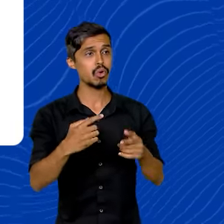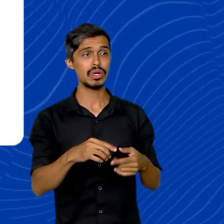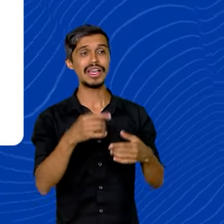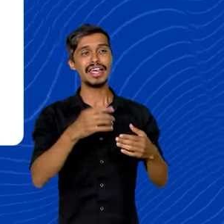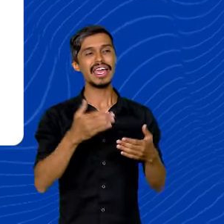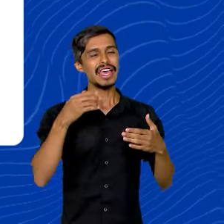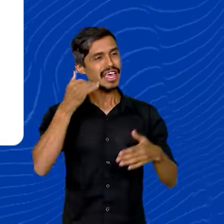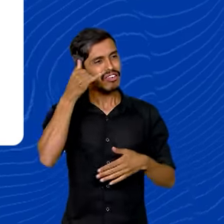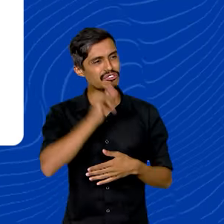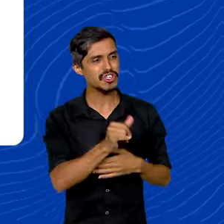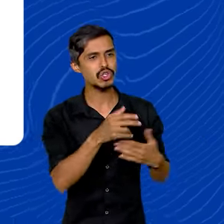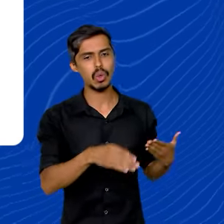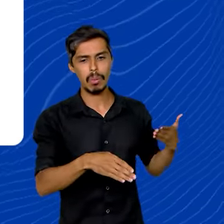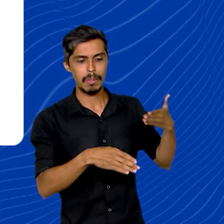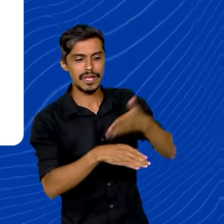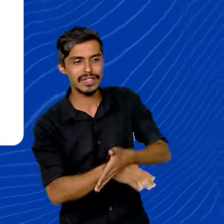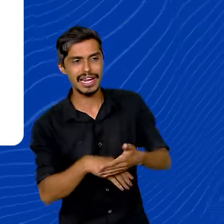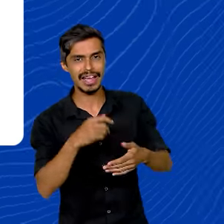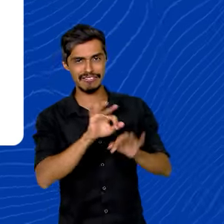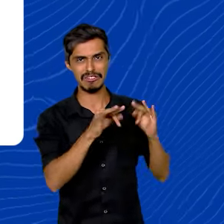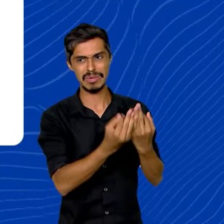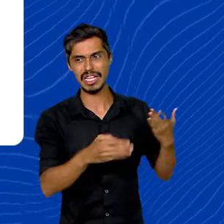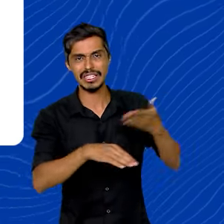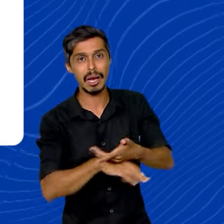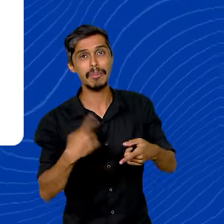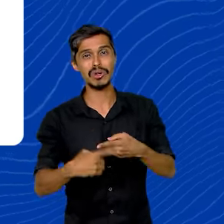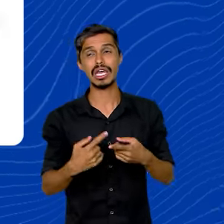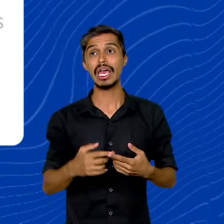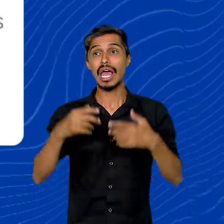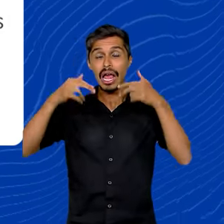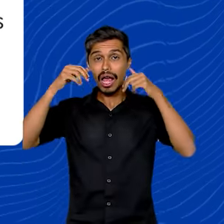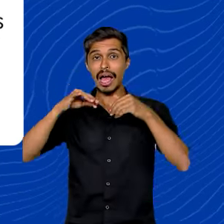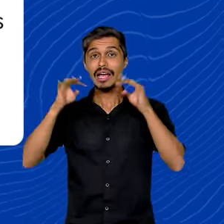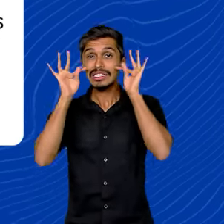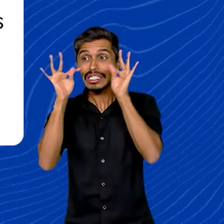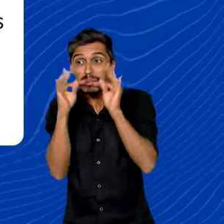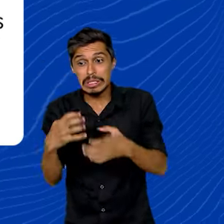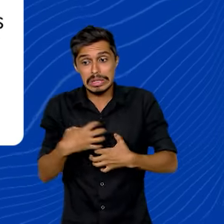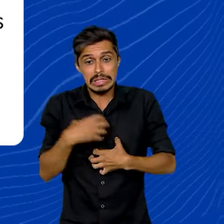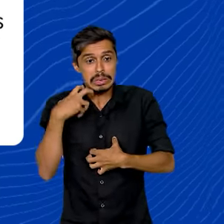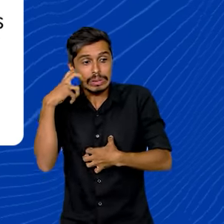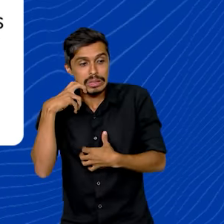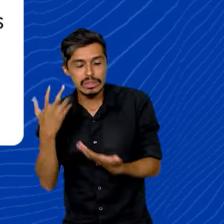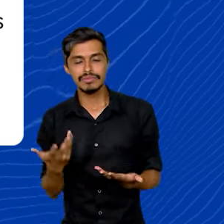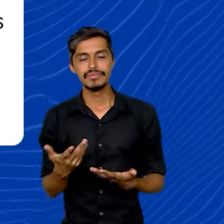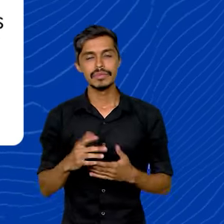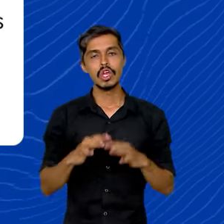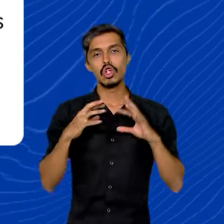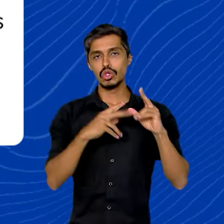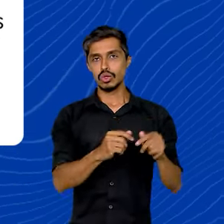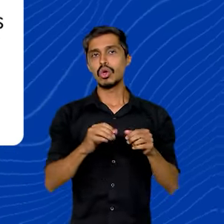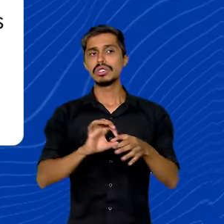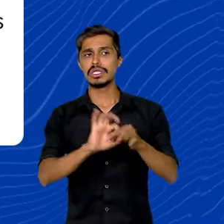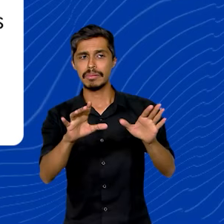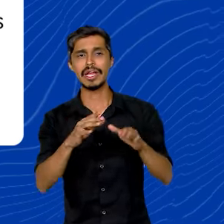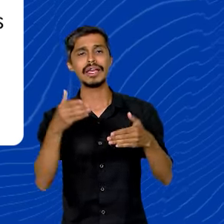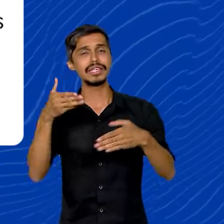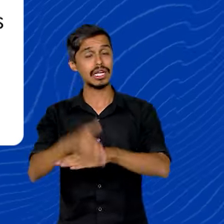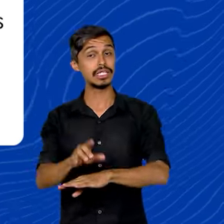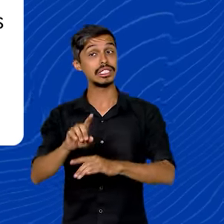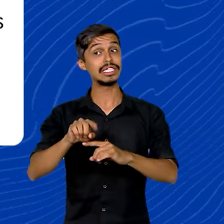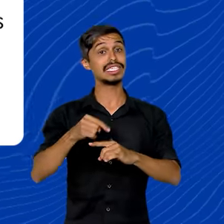ou constrangimento das testemunhas e réus. Segundo a juíza responsável pelo caso, todos foram autorizados a entrar depois